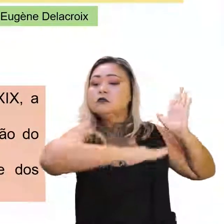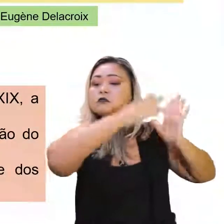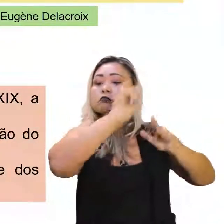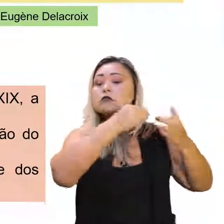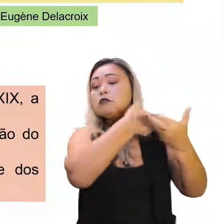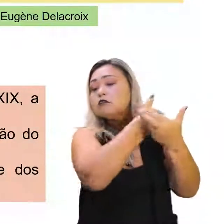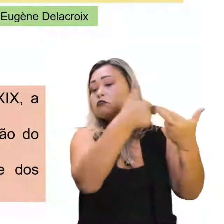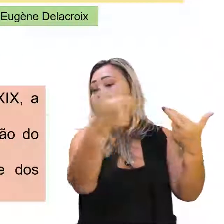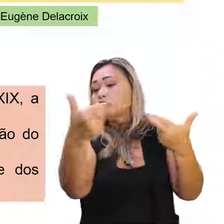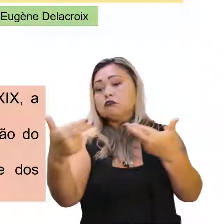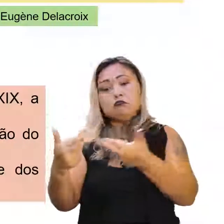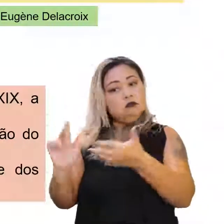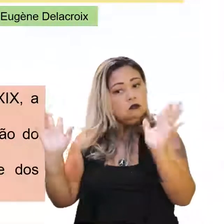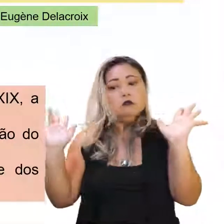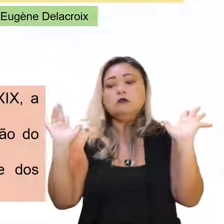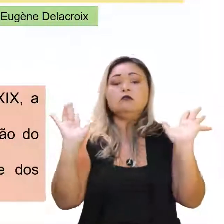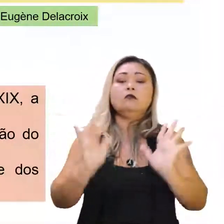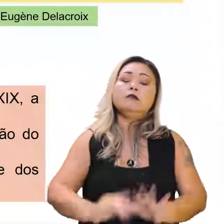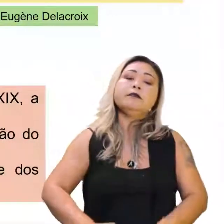várias outras